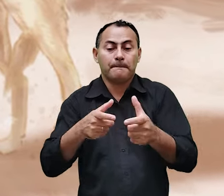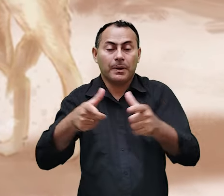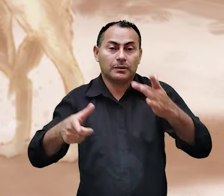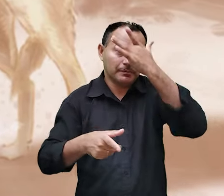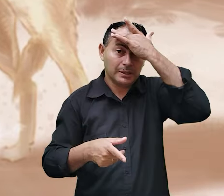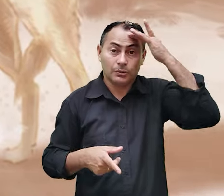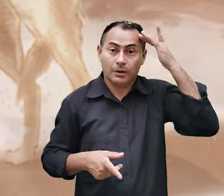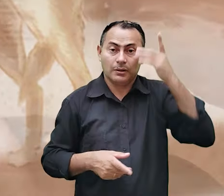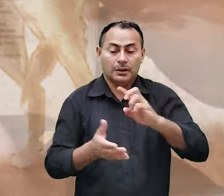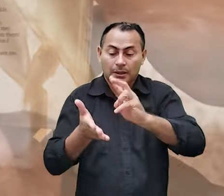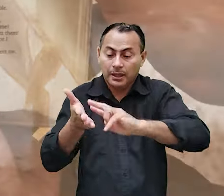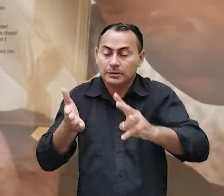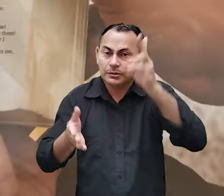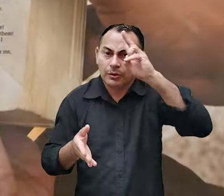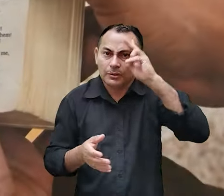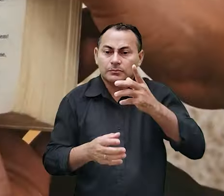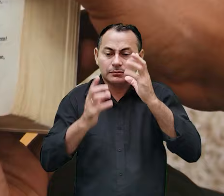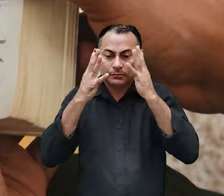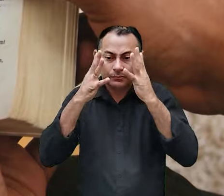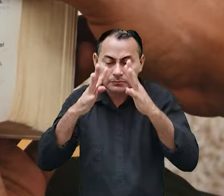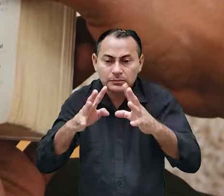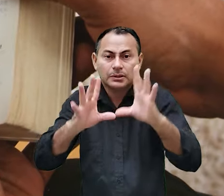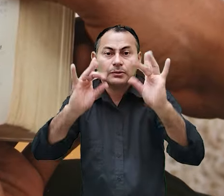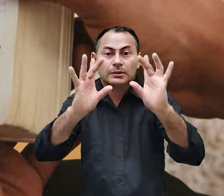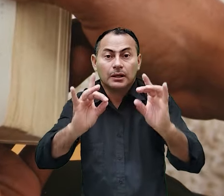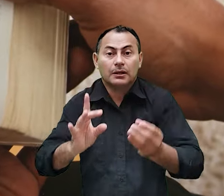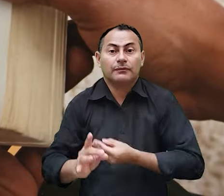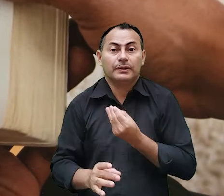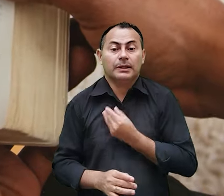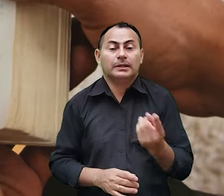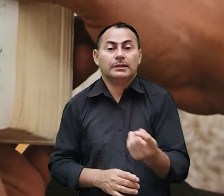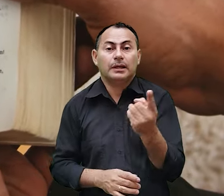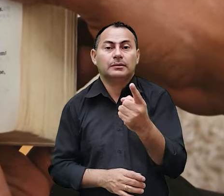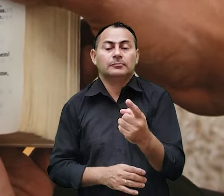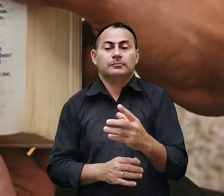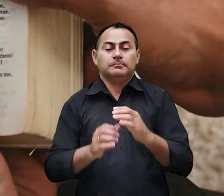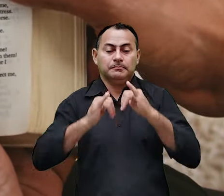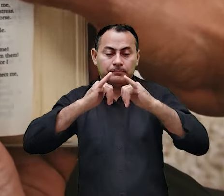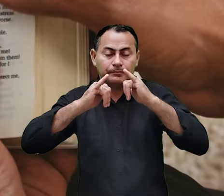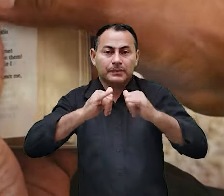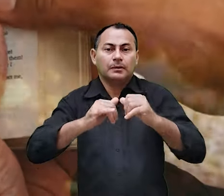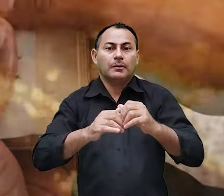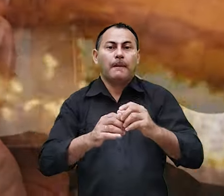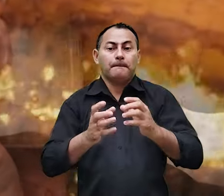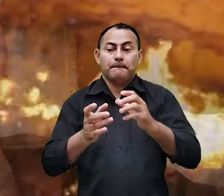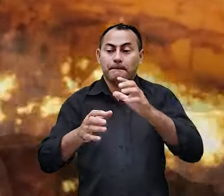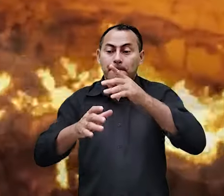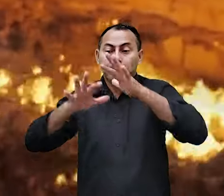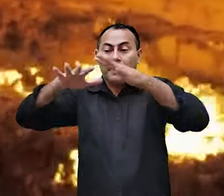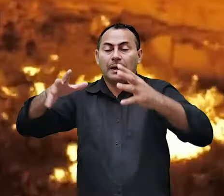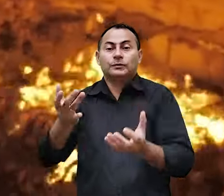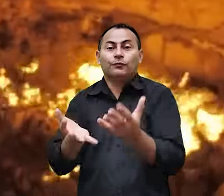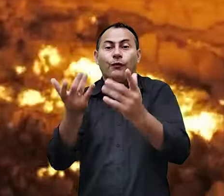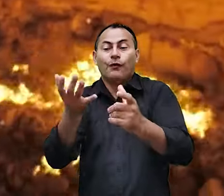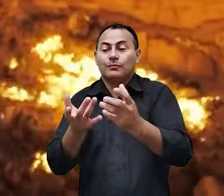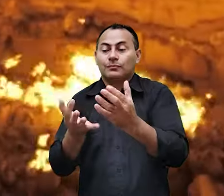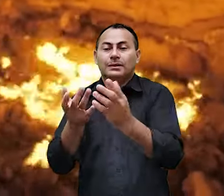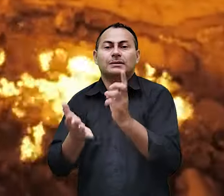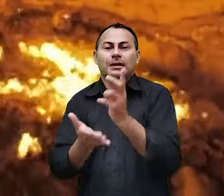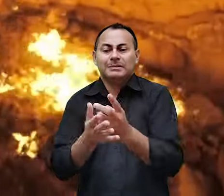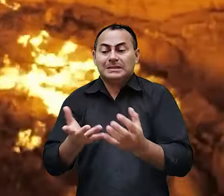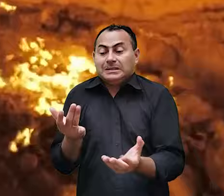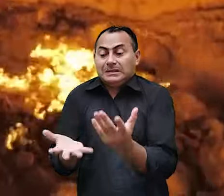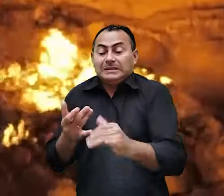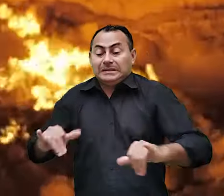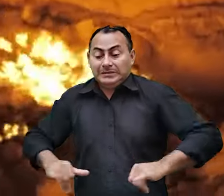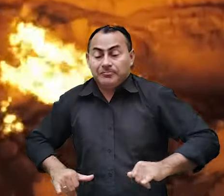social. A maioria das pessoas, quando lê essa história, se concentra nos detalhes da vida eterna e na pregação do mar de fogo e